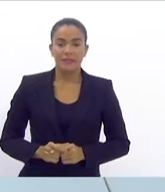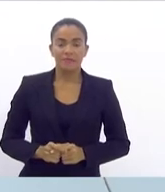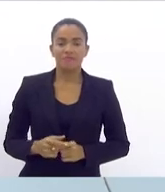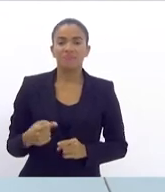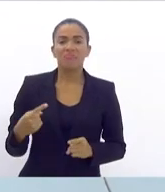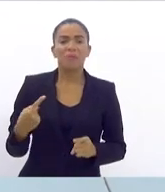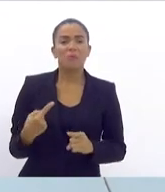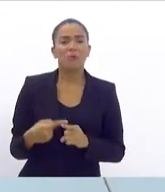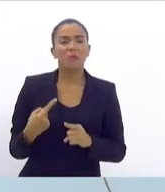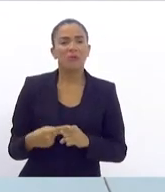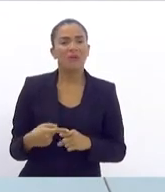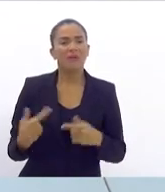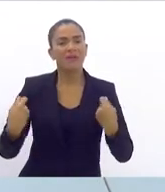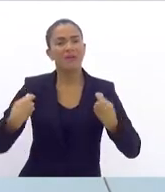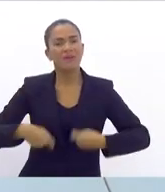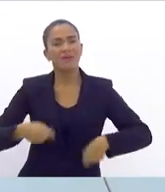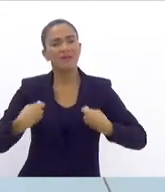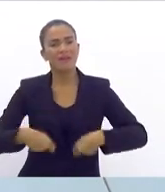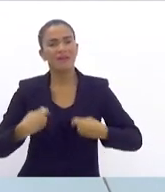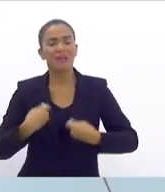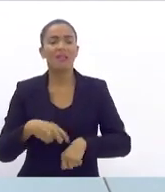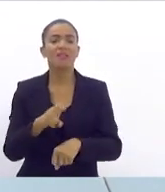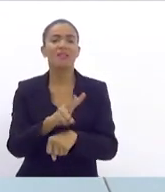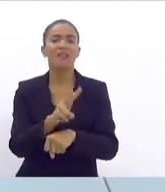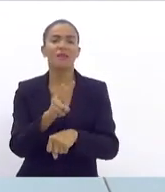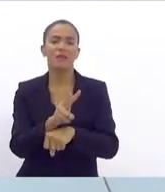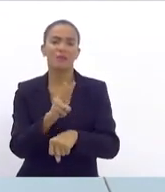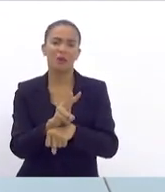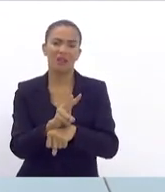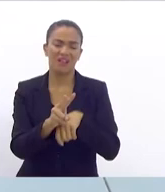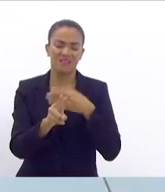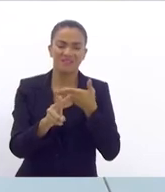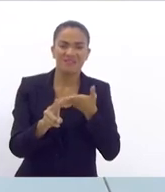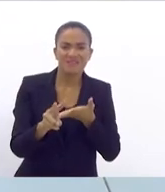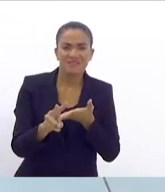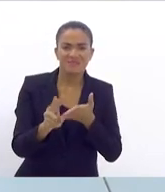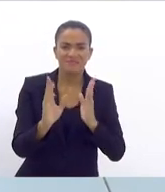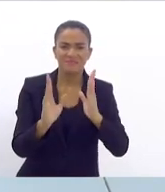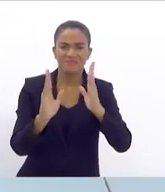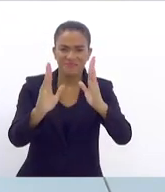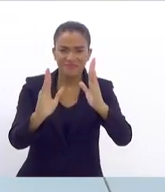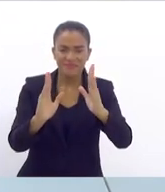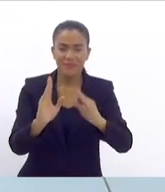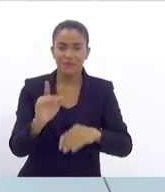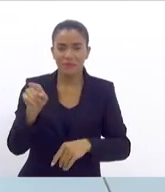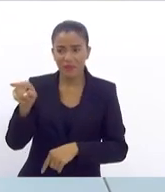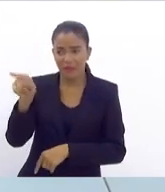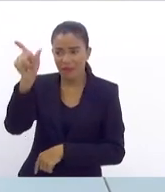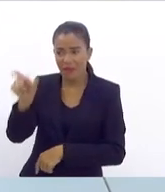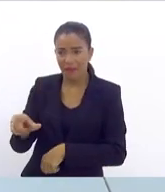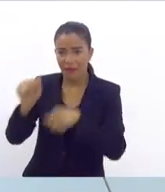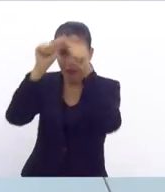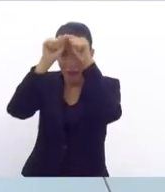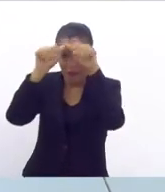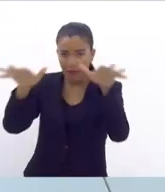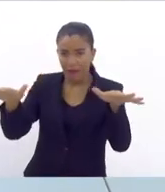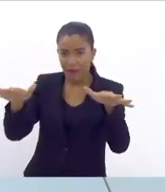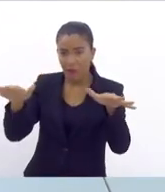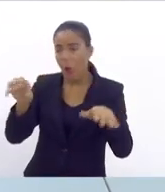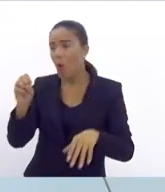Por que que tem que ser temporário, senhor presidente? Você é autista ou não